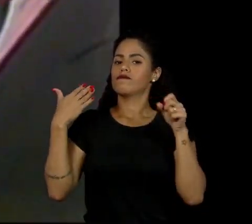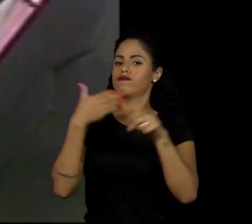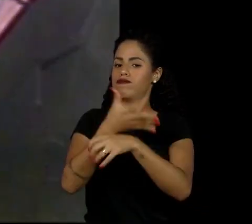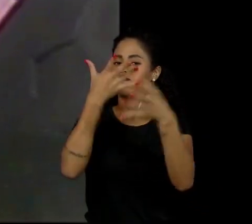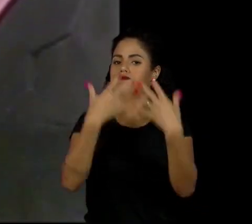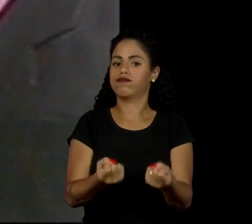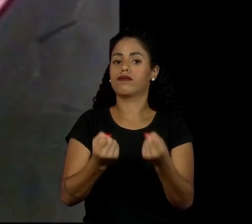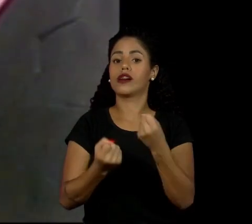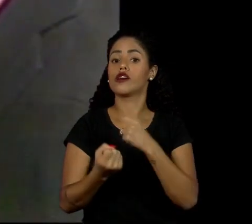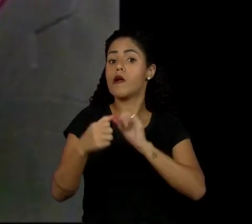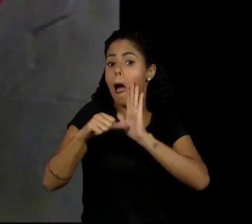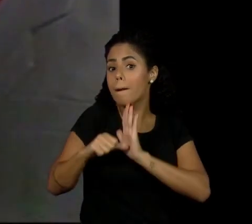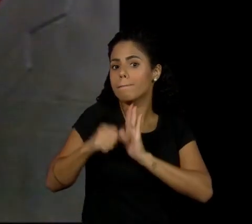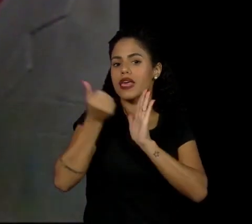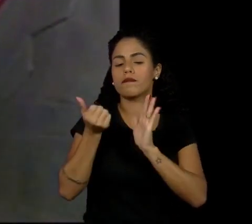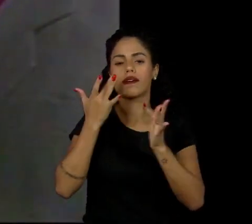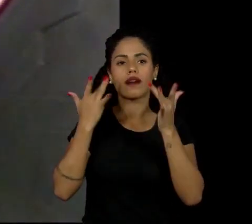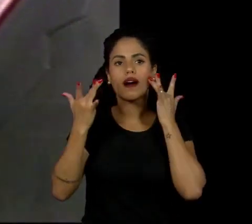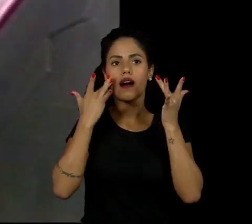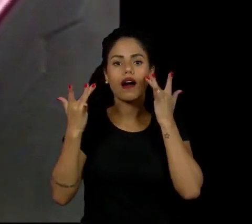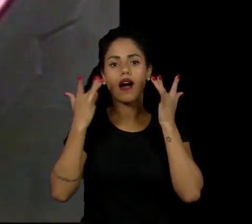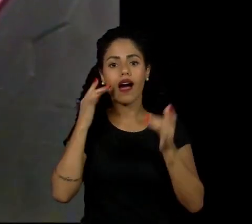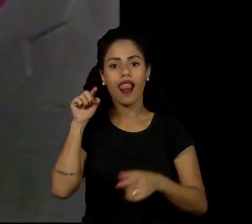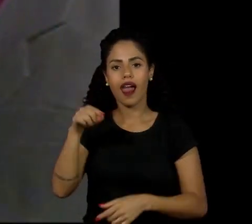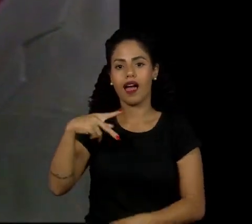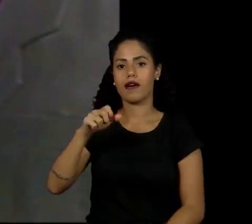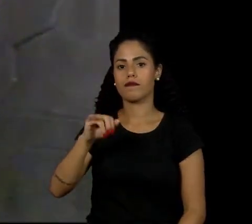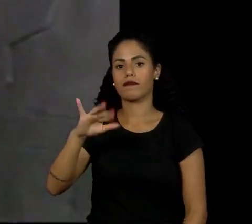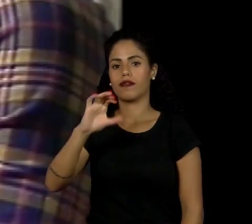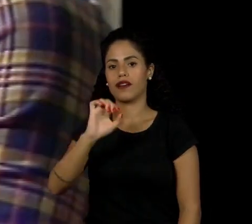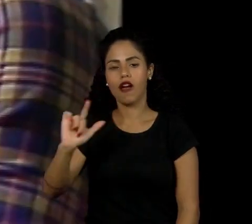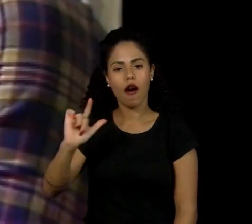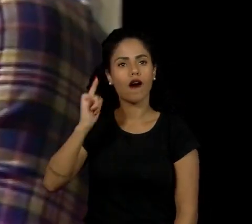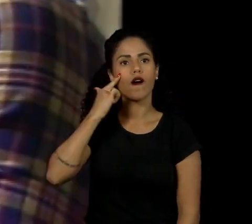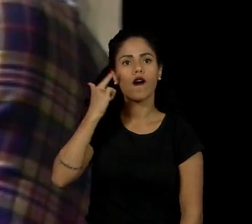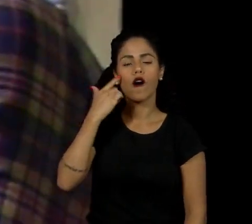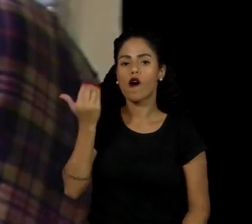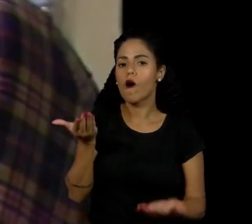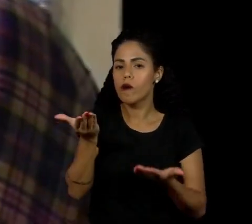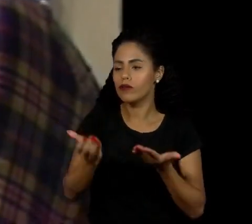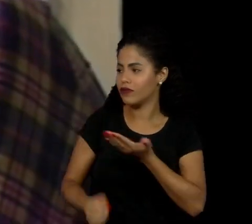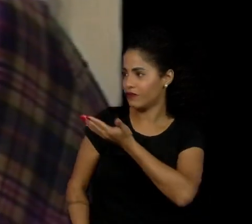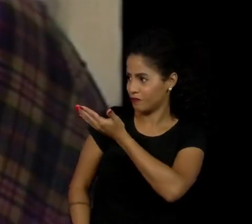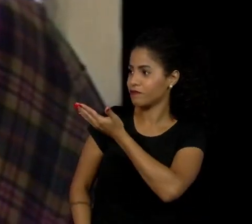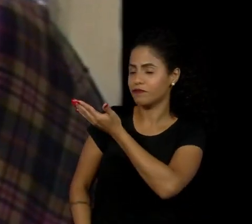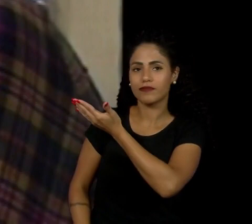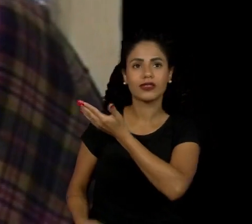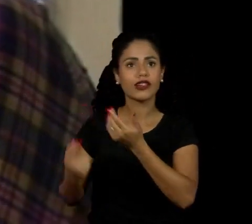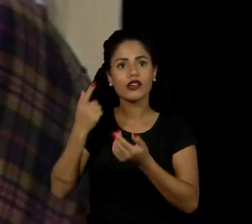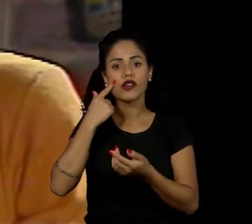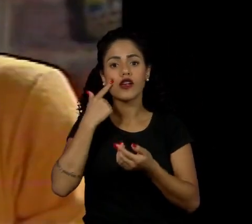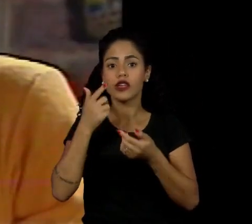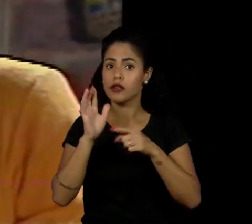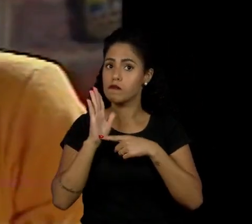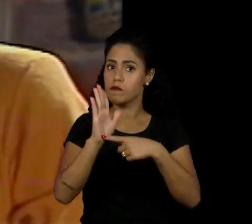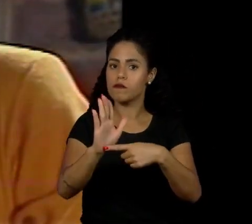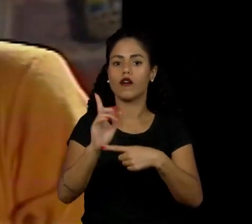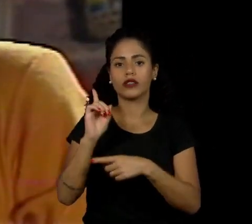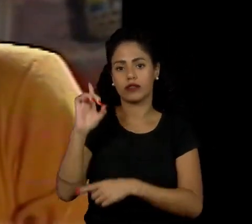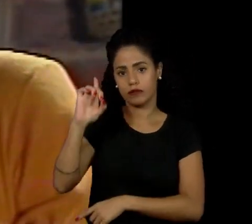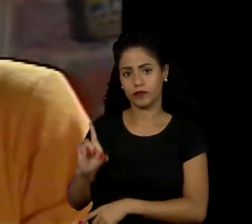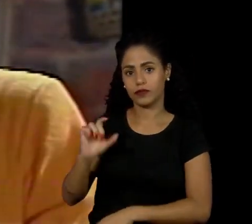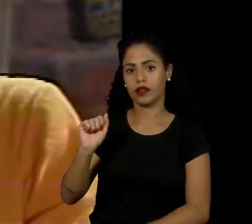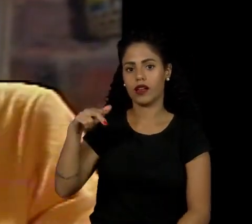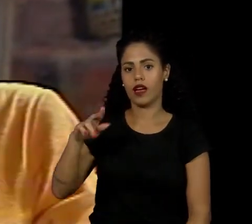No primeiro espetáculo que encenaram no Paiol, os efeitos dos raios gama nas Margaridas do Campo, dirigido por